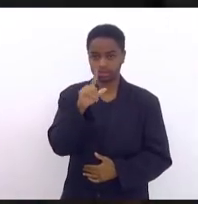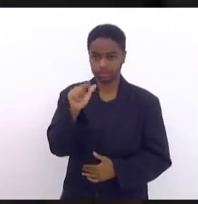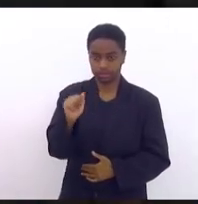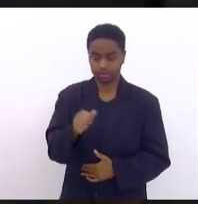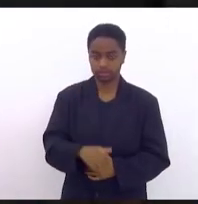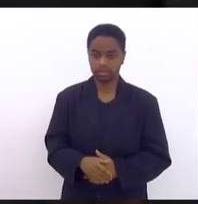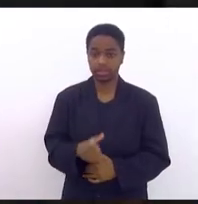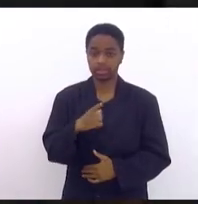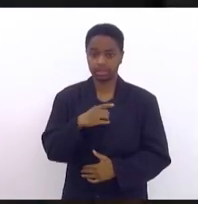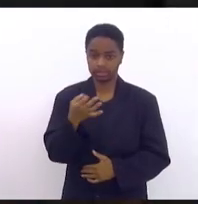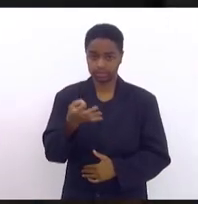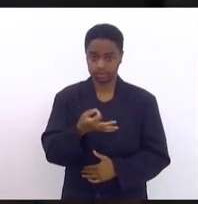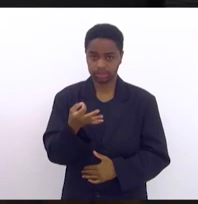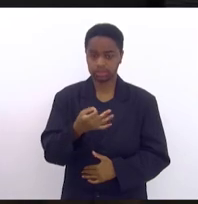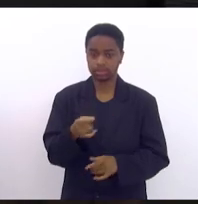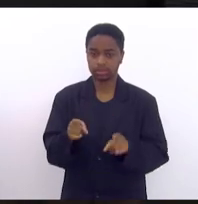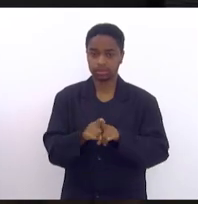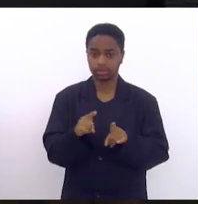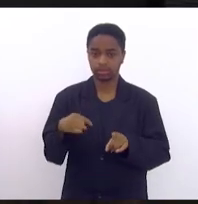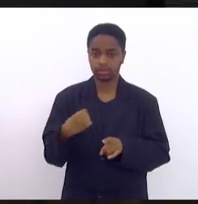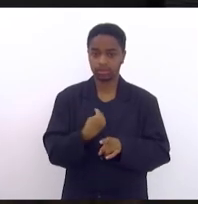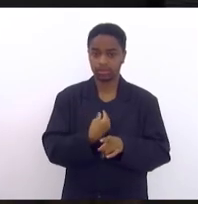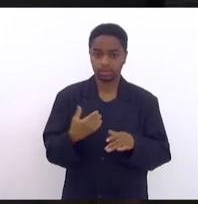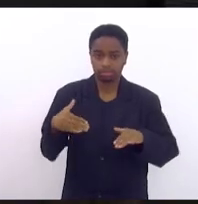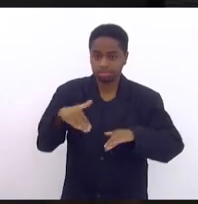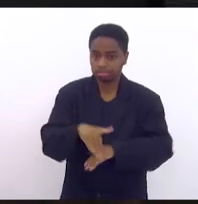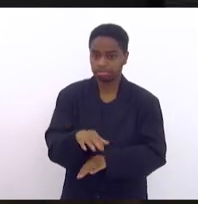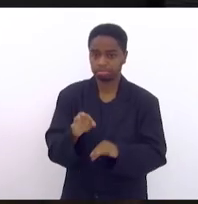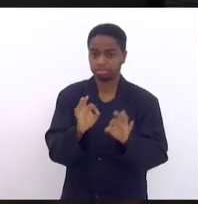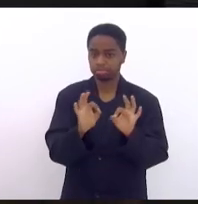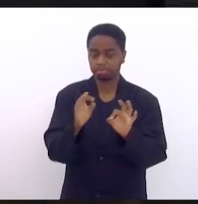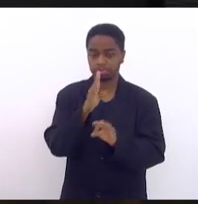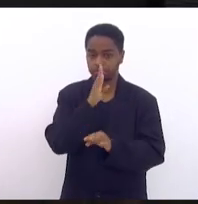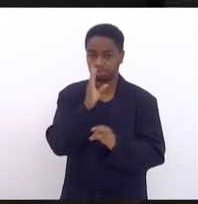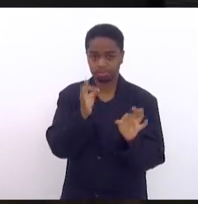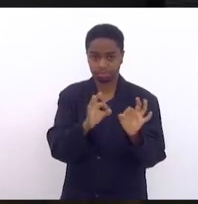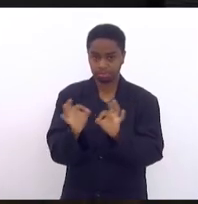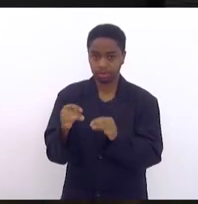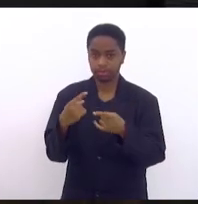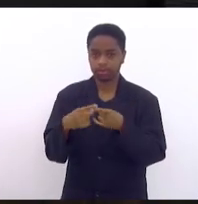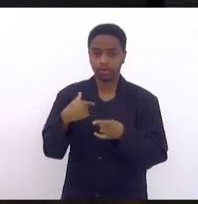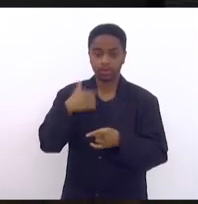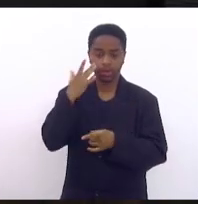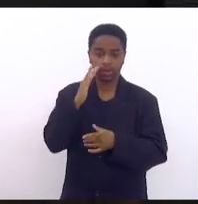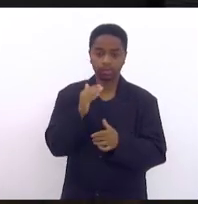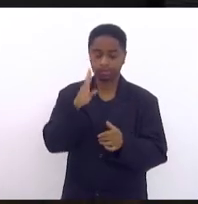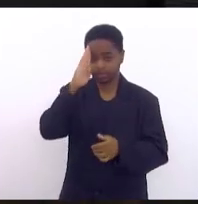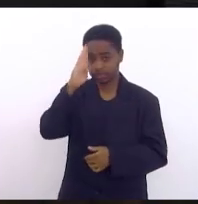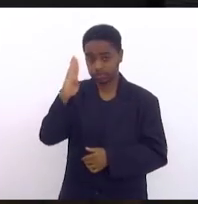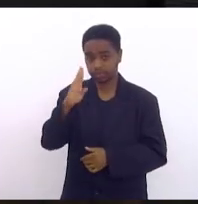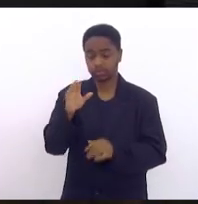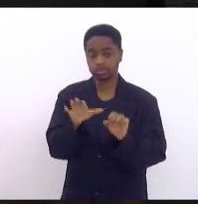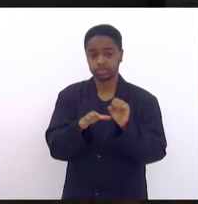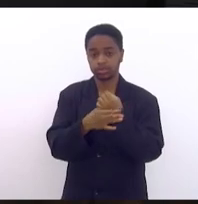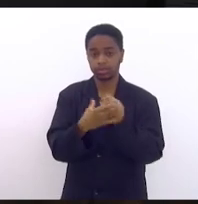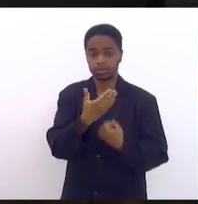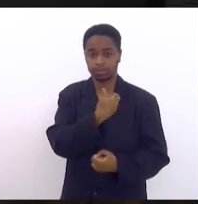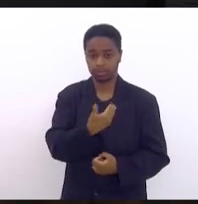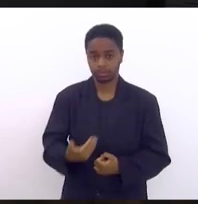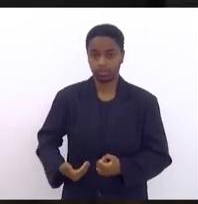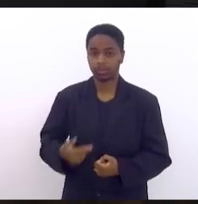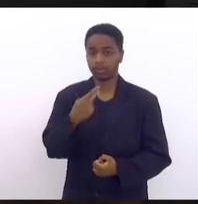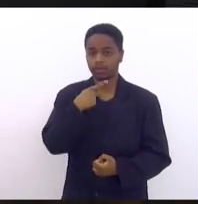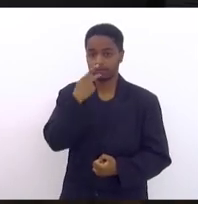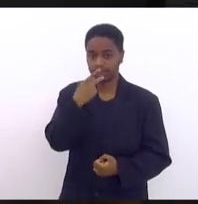observação. Tenha certeza que não vamos nos furtar, nos silenciar. Eu acho que a prioridade, segurança pública, como eu já falei, a gente tem